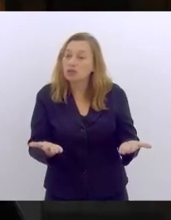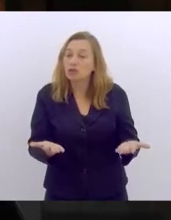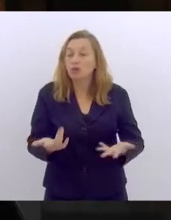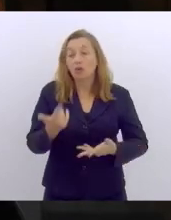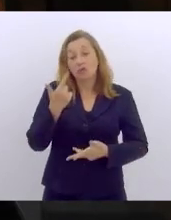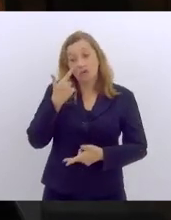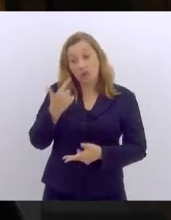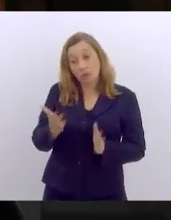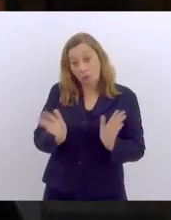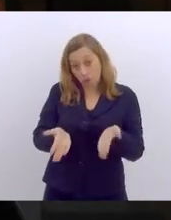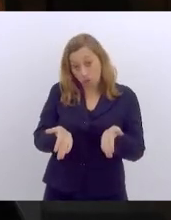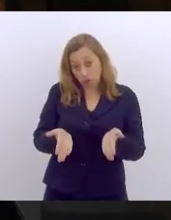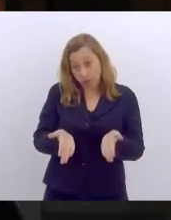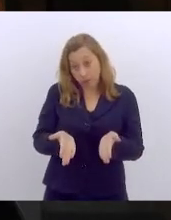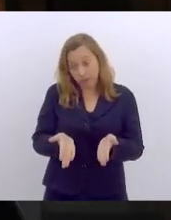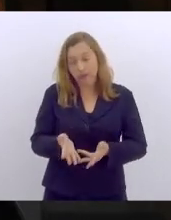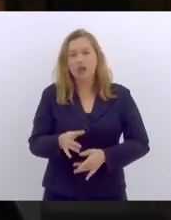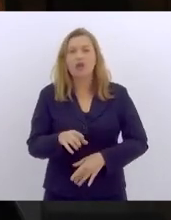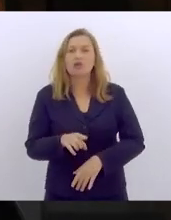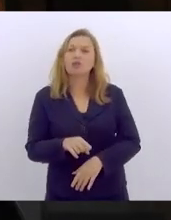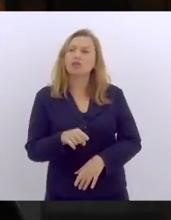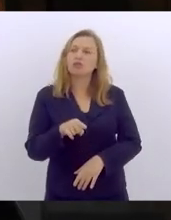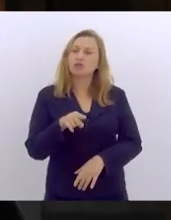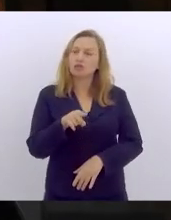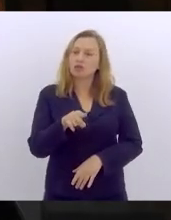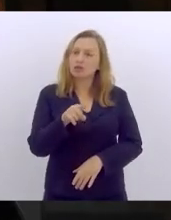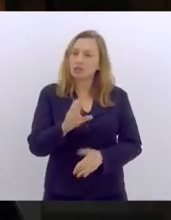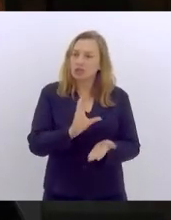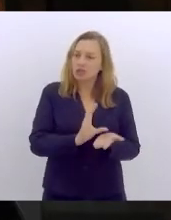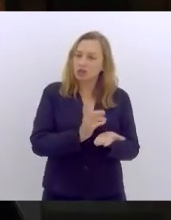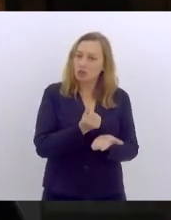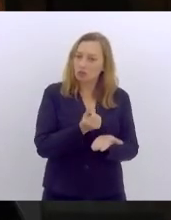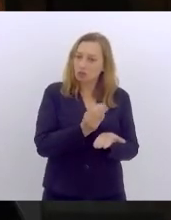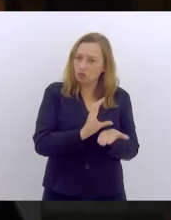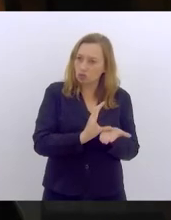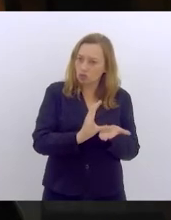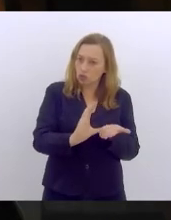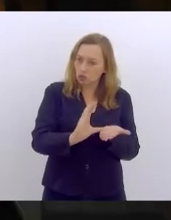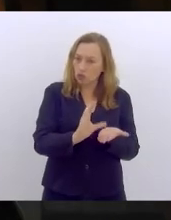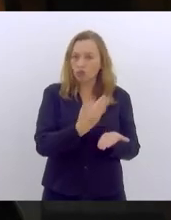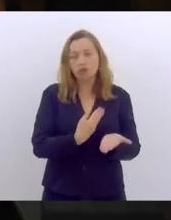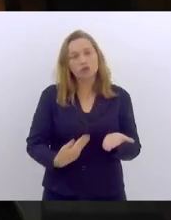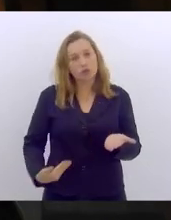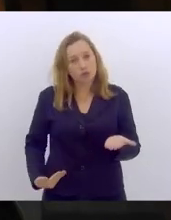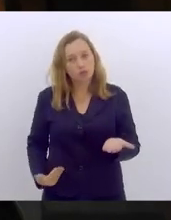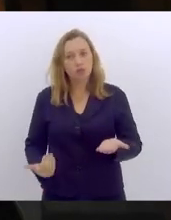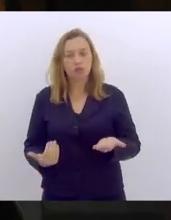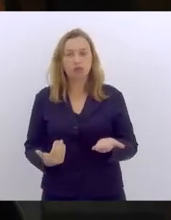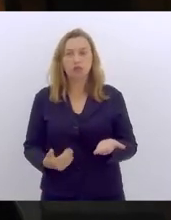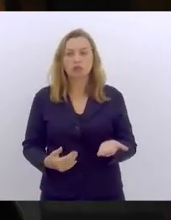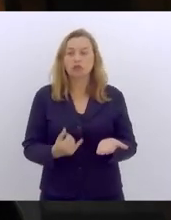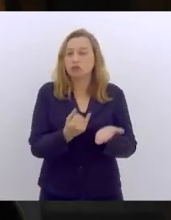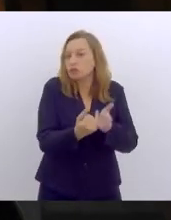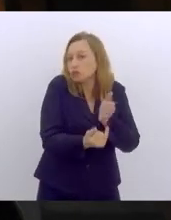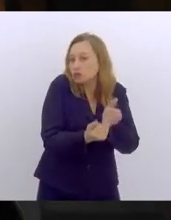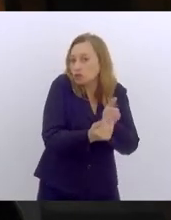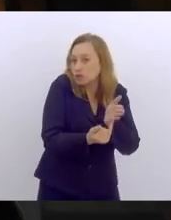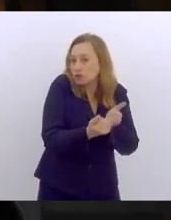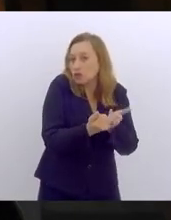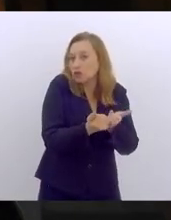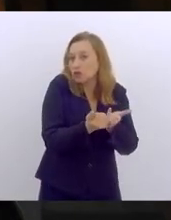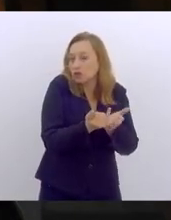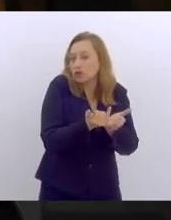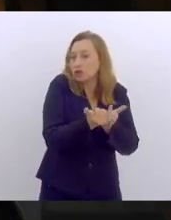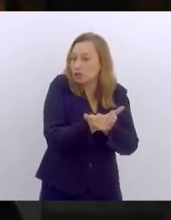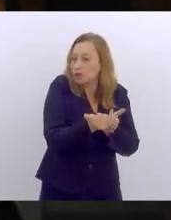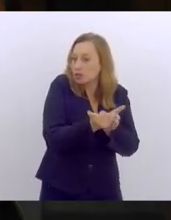está hoje. É você colocar os recursos públicos oriundos dos impostos